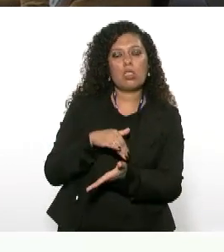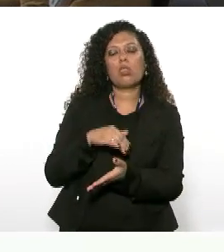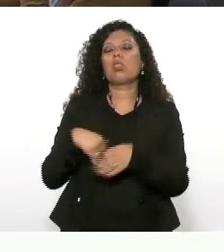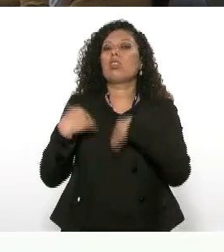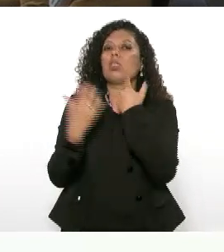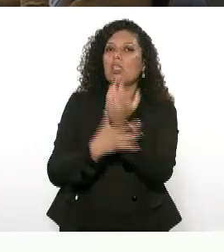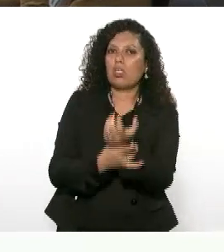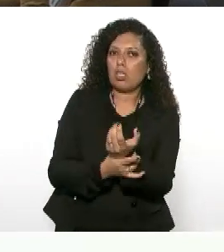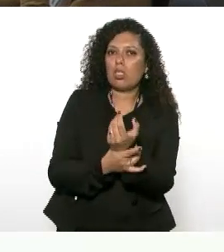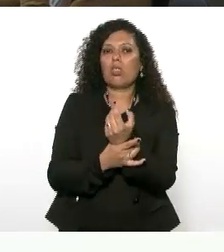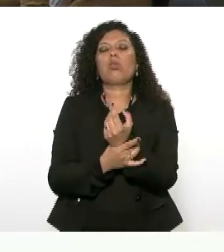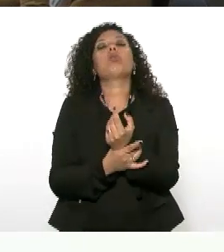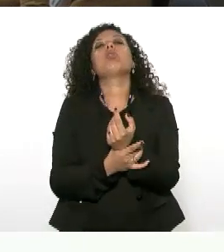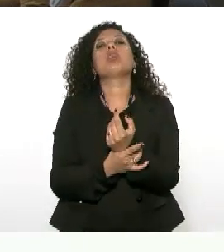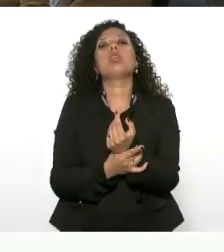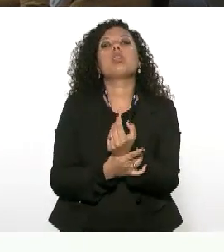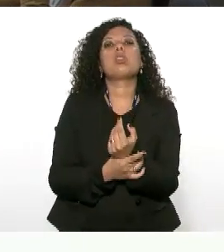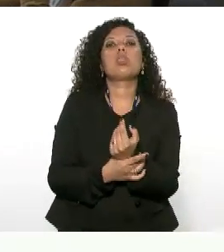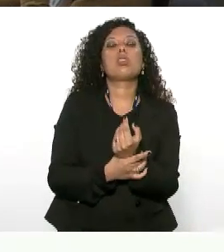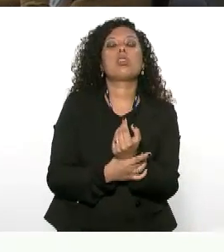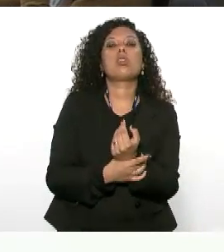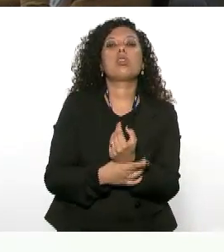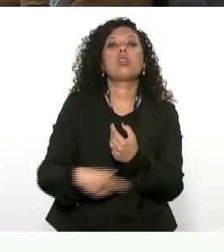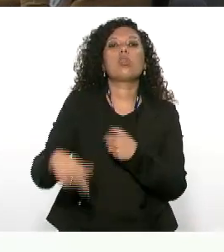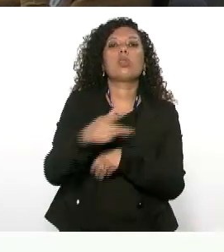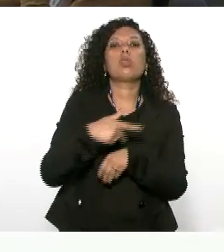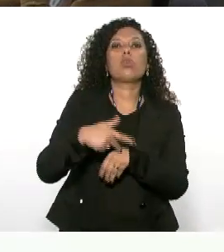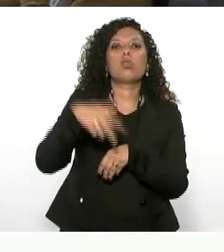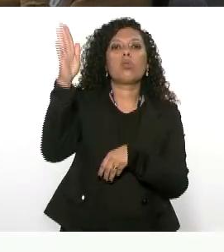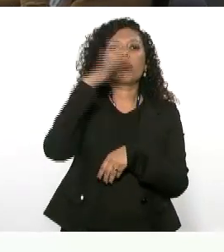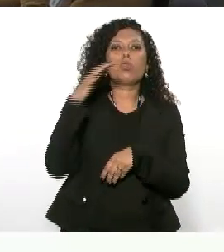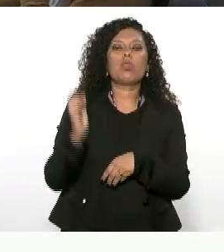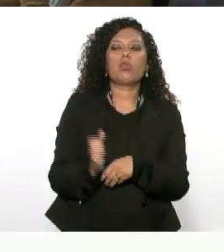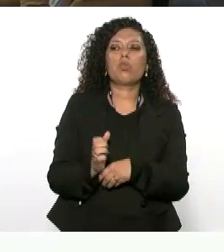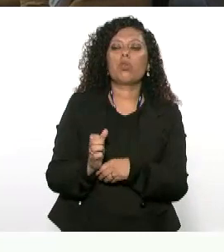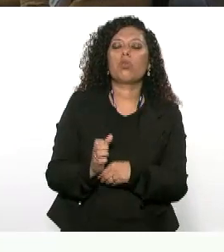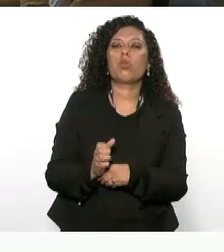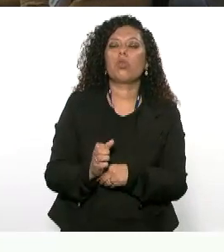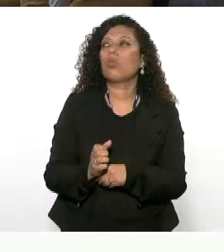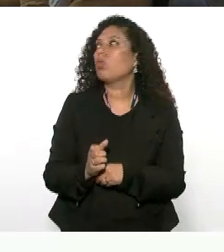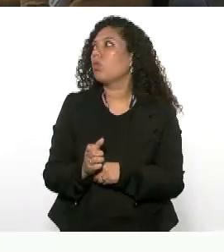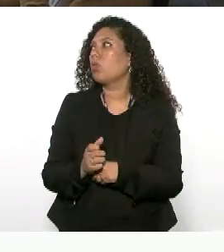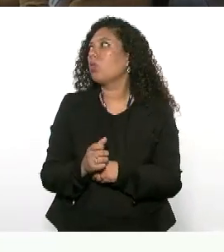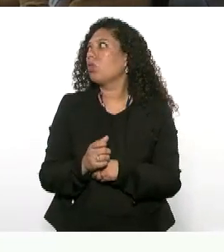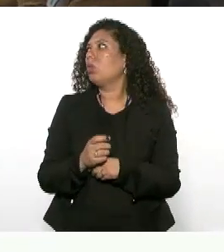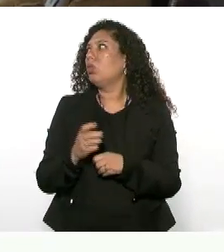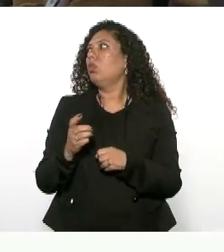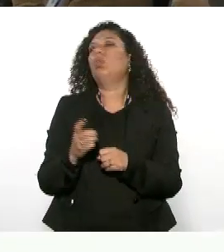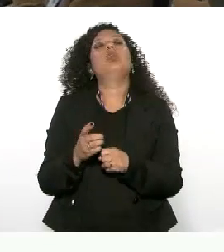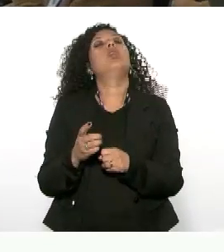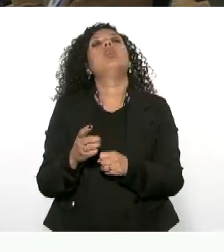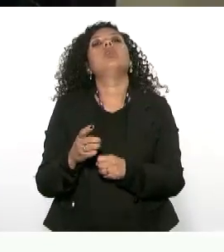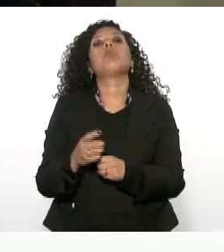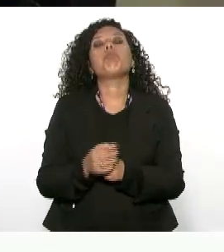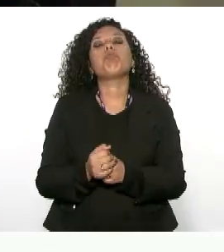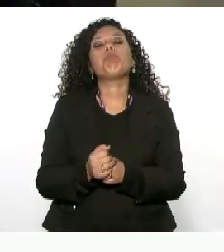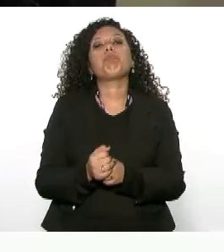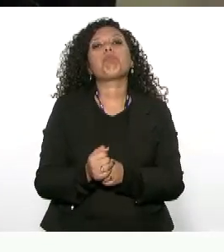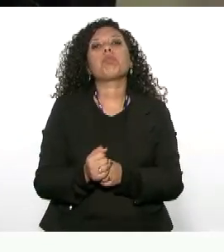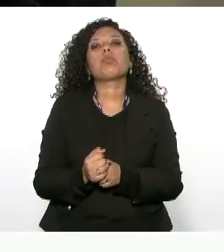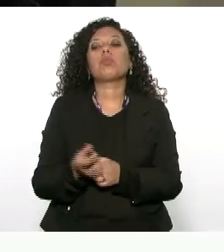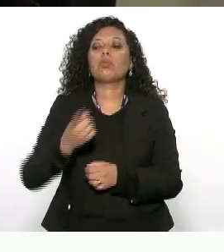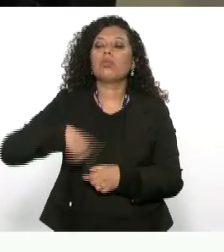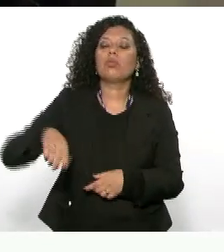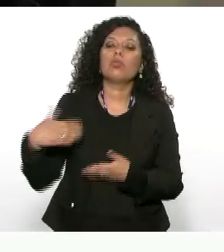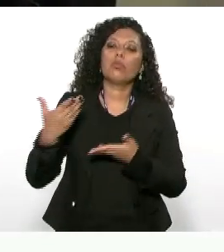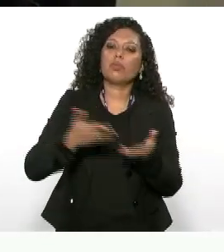Segurança Pública por uma determinação do excelentíssimo senhor general Teófilo, e viemos